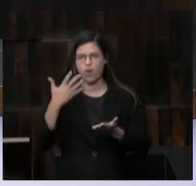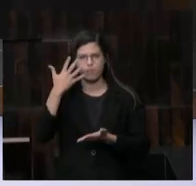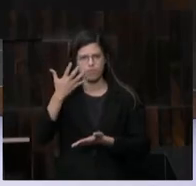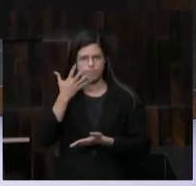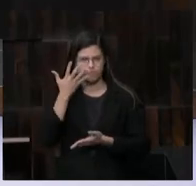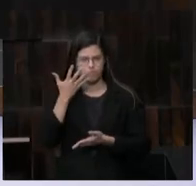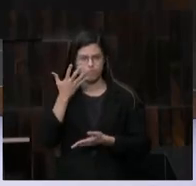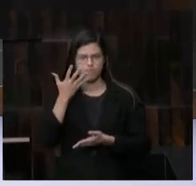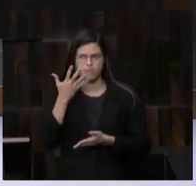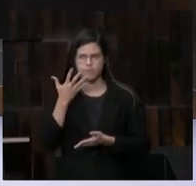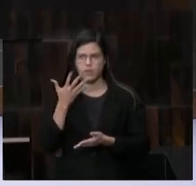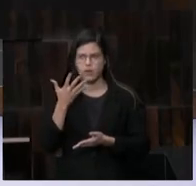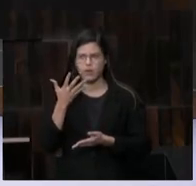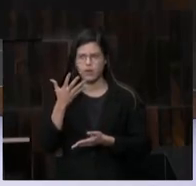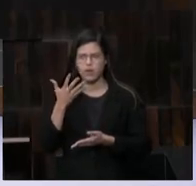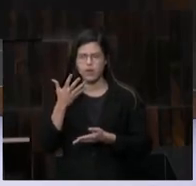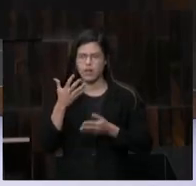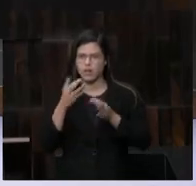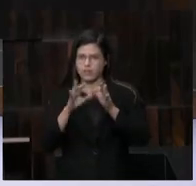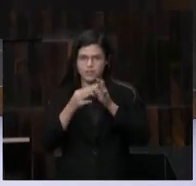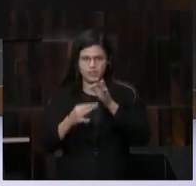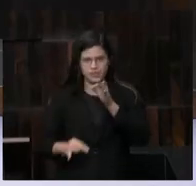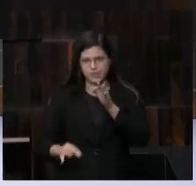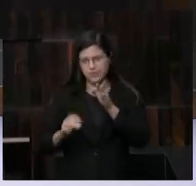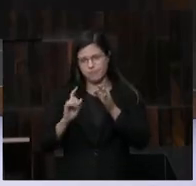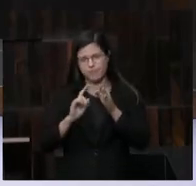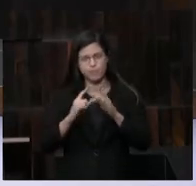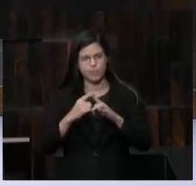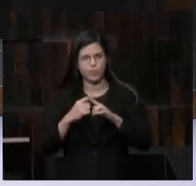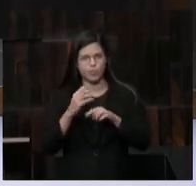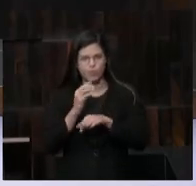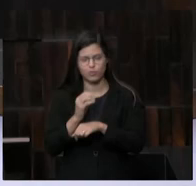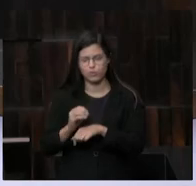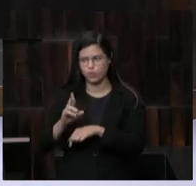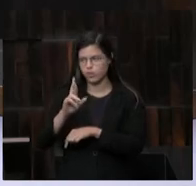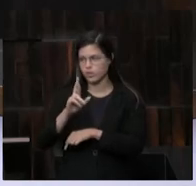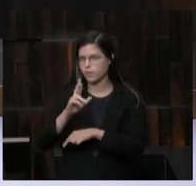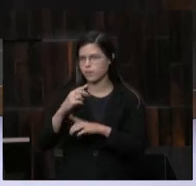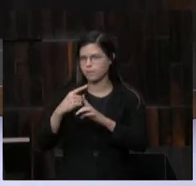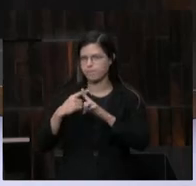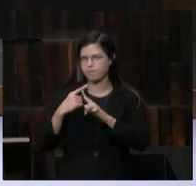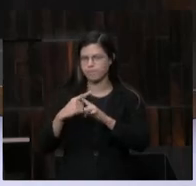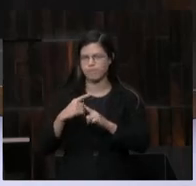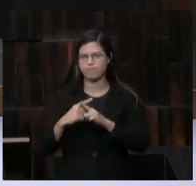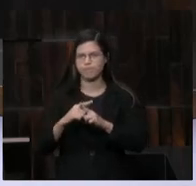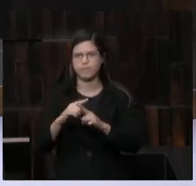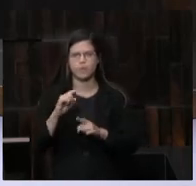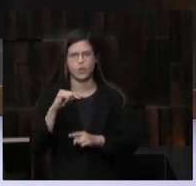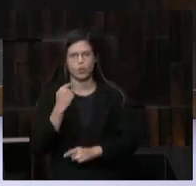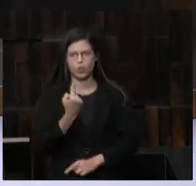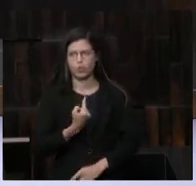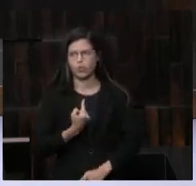agora. Não muito tempo, doutora, porque nós